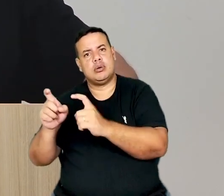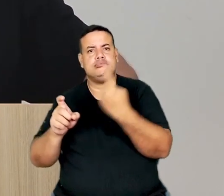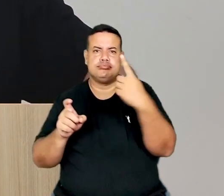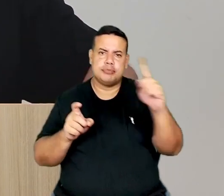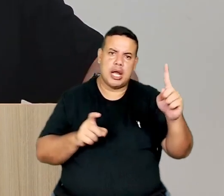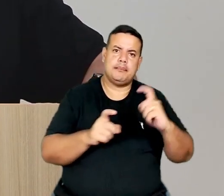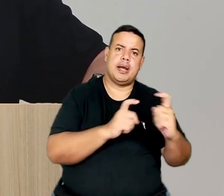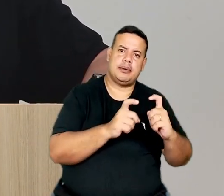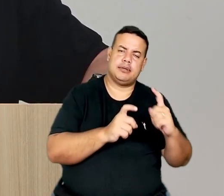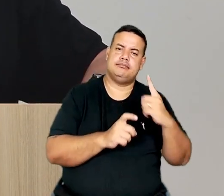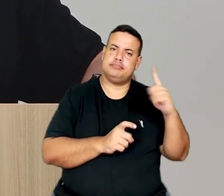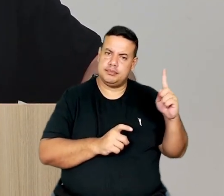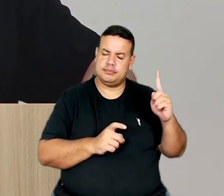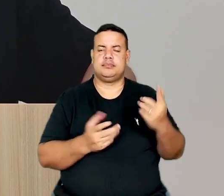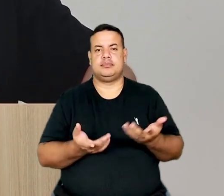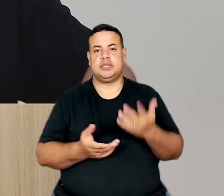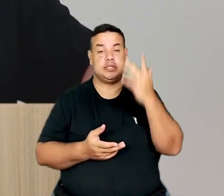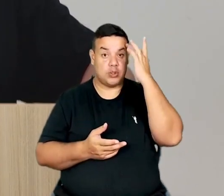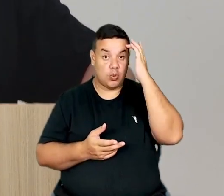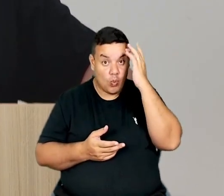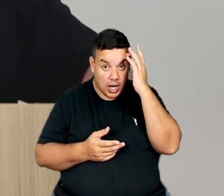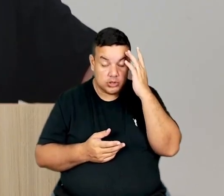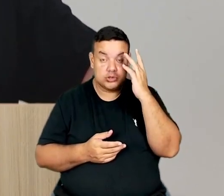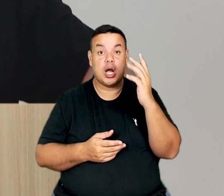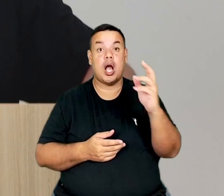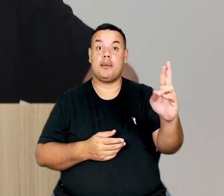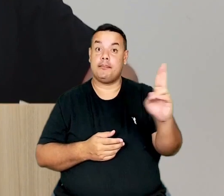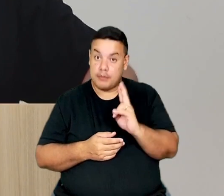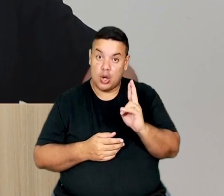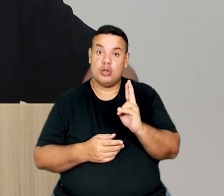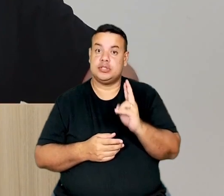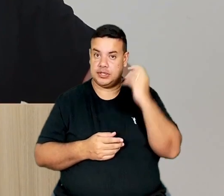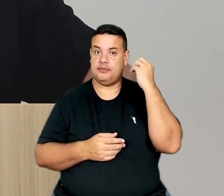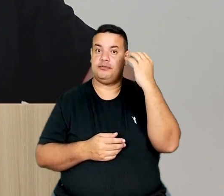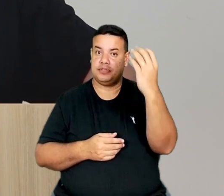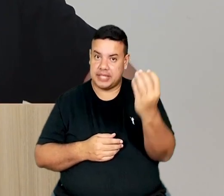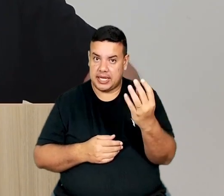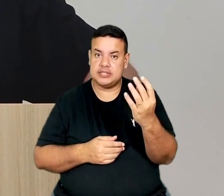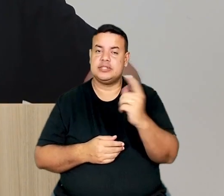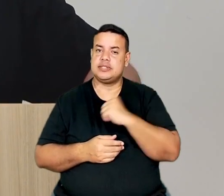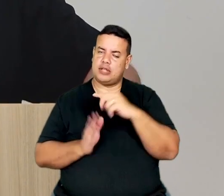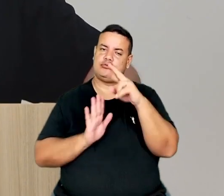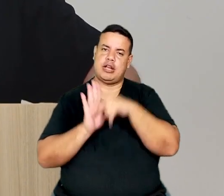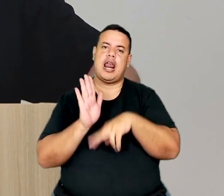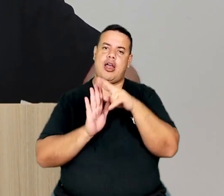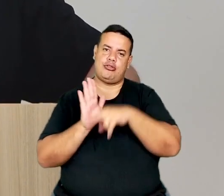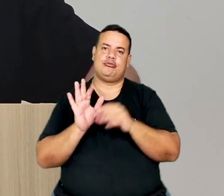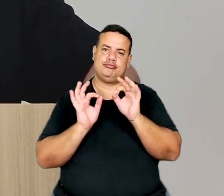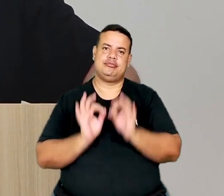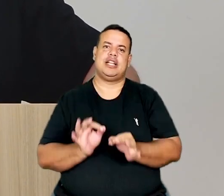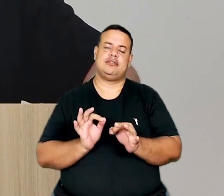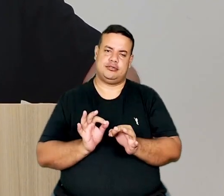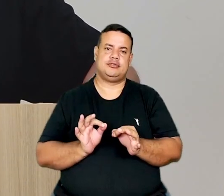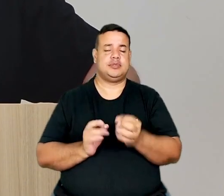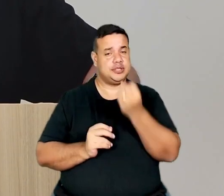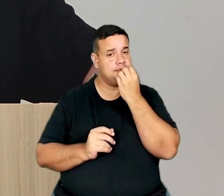eu acho que o resultado dessas viagens estão nos relatórios. Mas acho que é válido, sim.